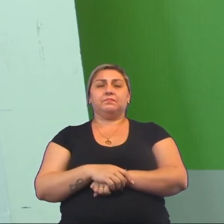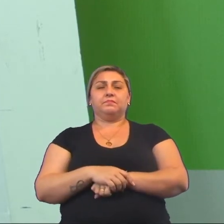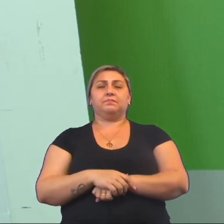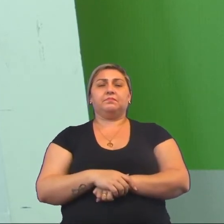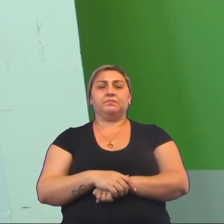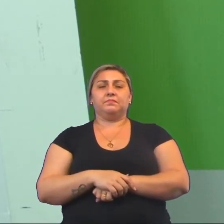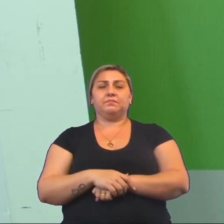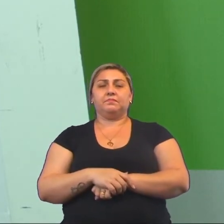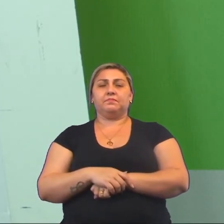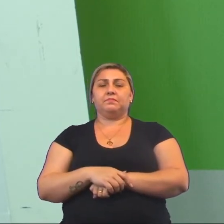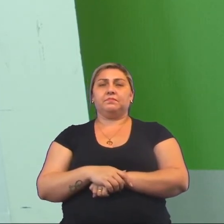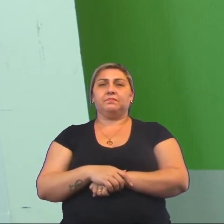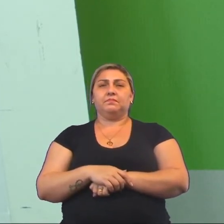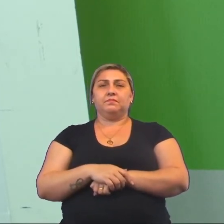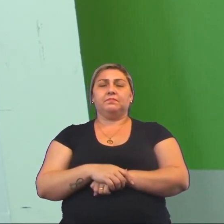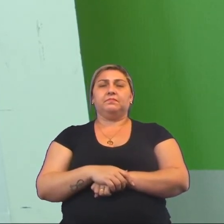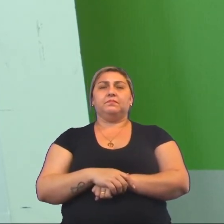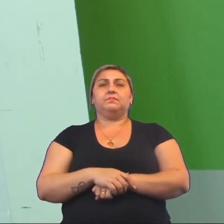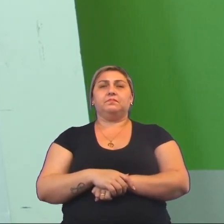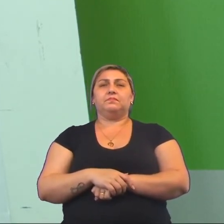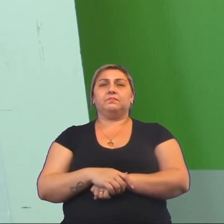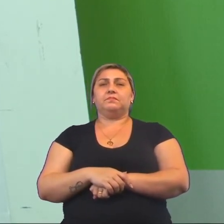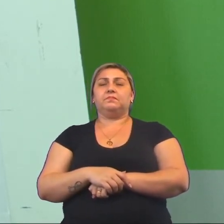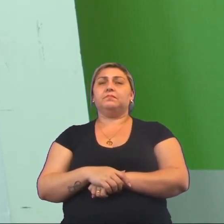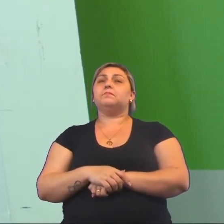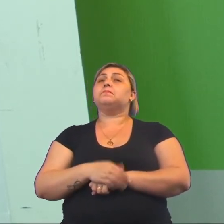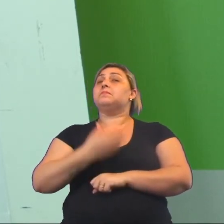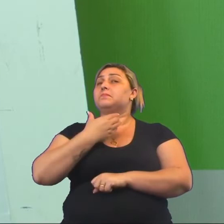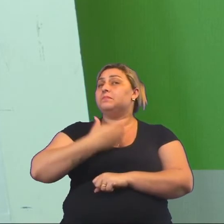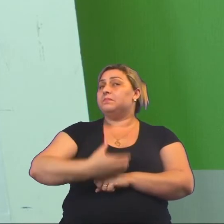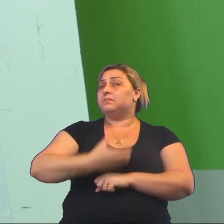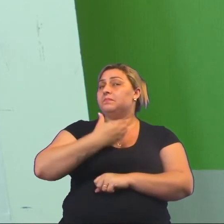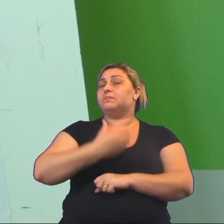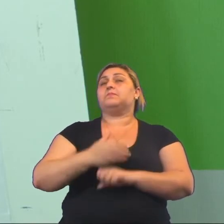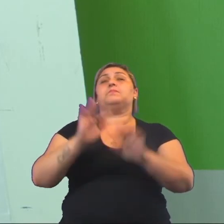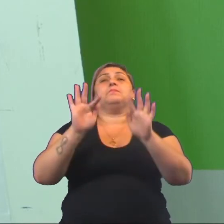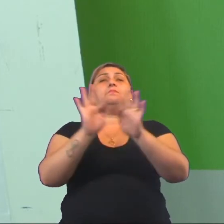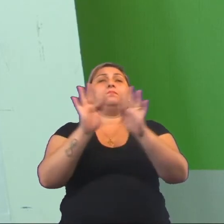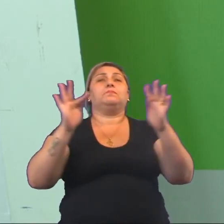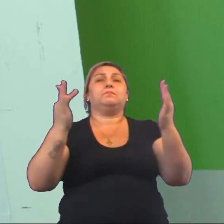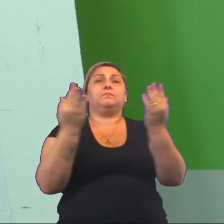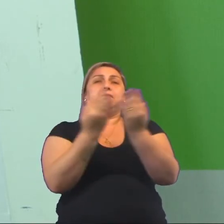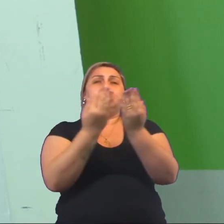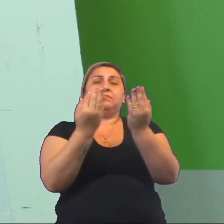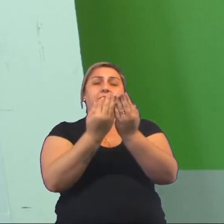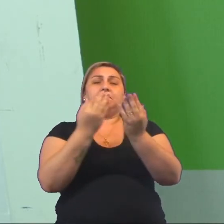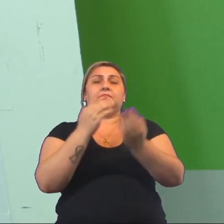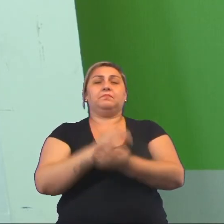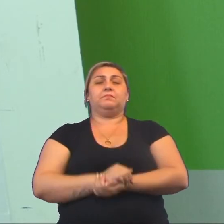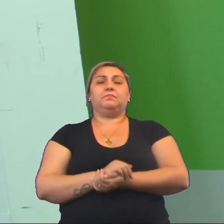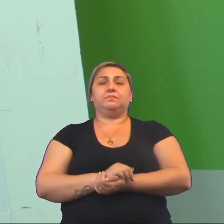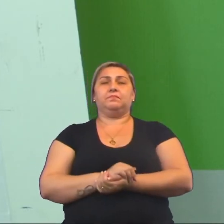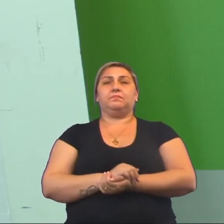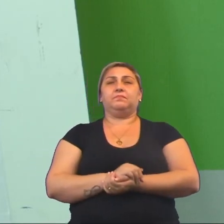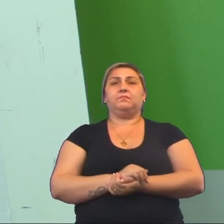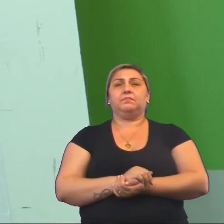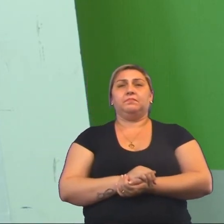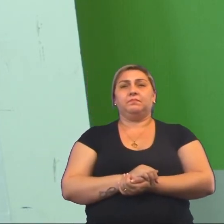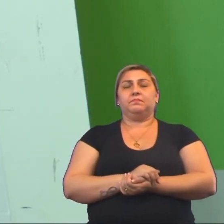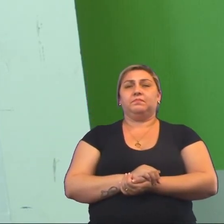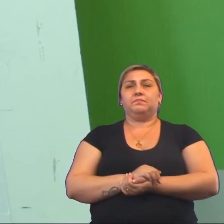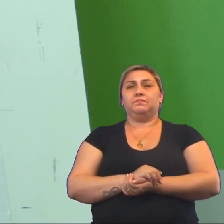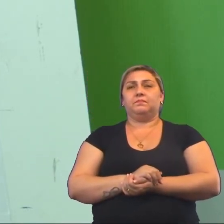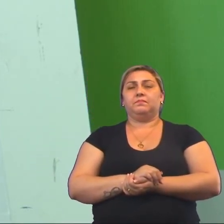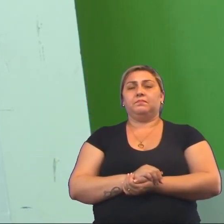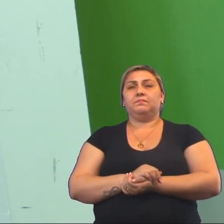fazendo? Eles estão comemorando o Natal em família, a ceia de Natal, não